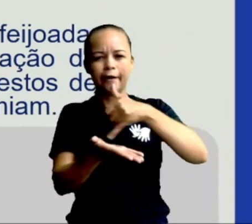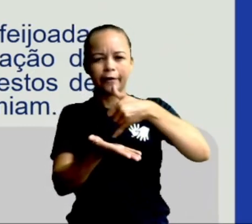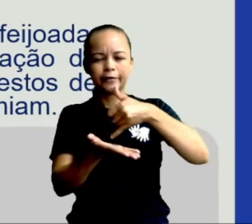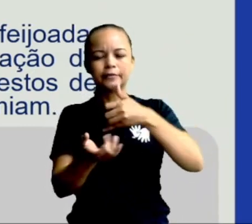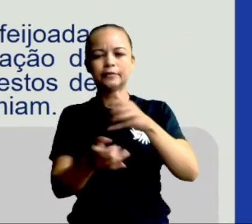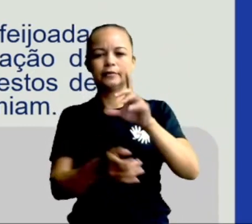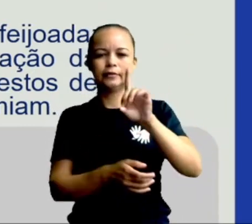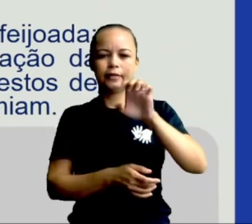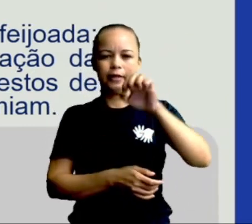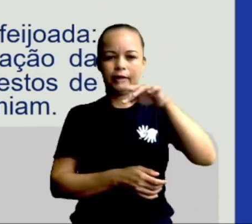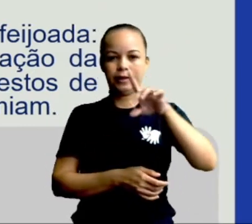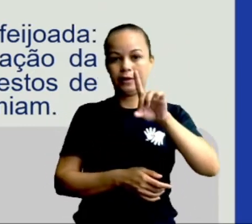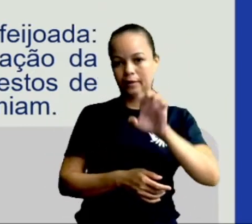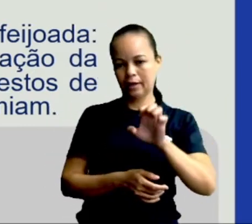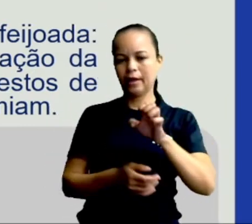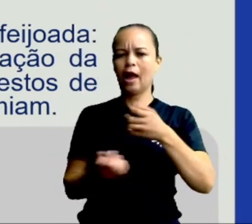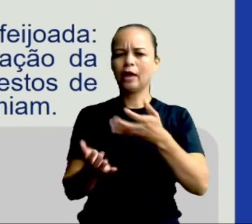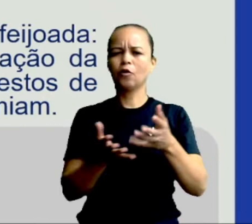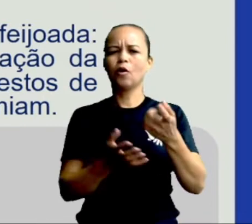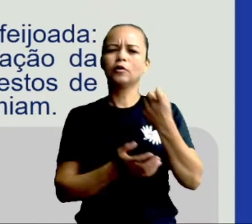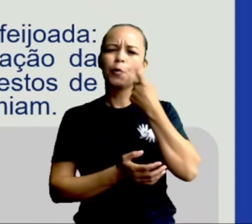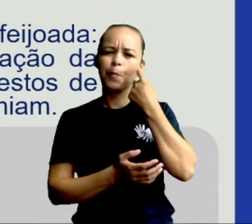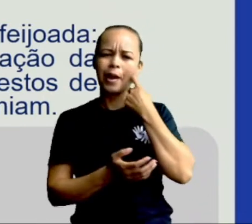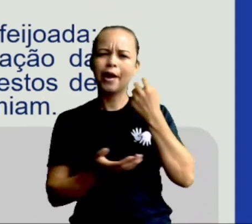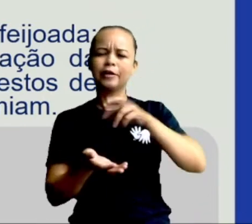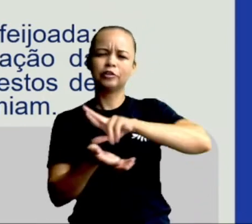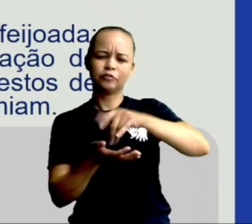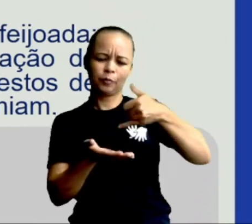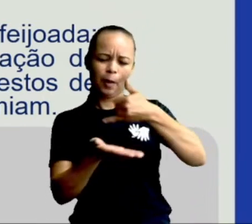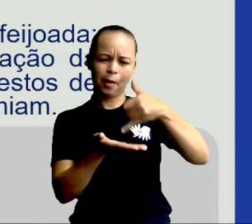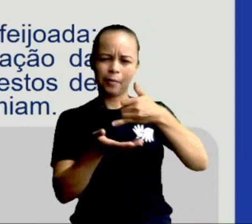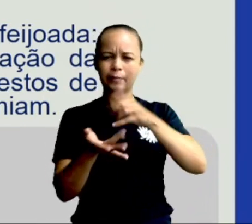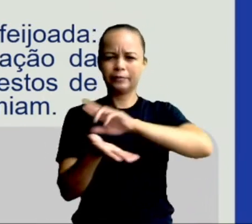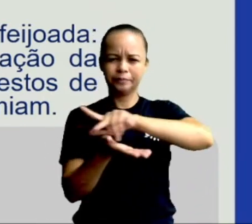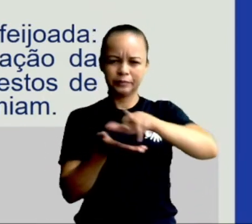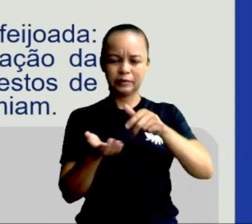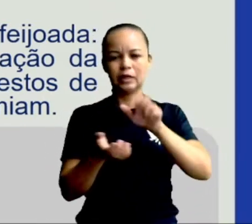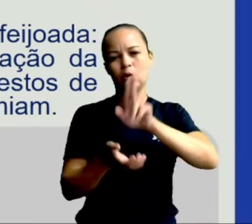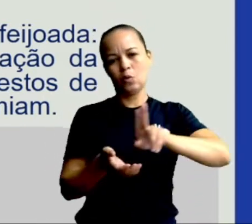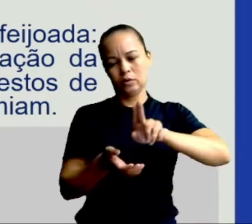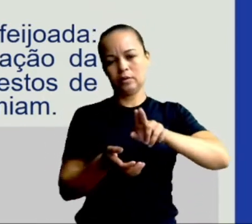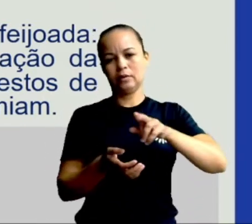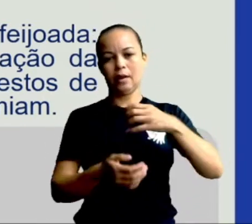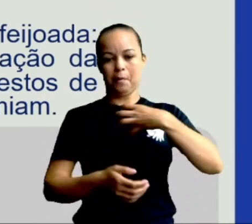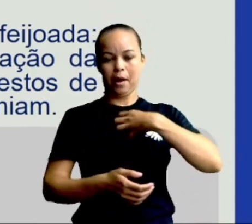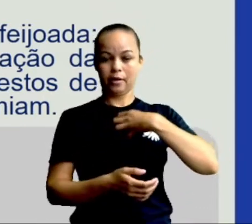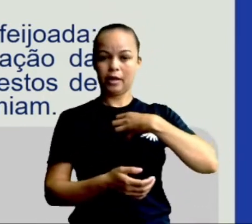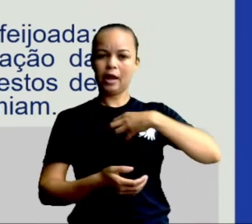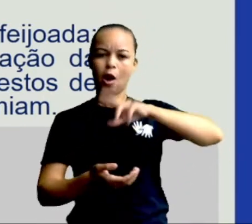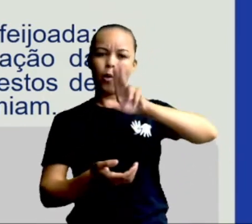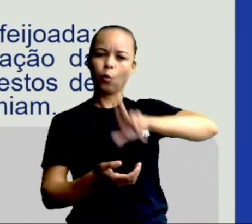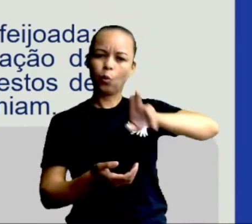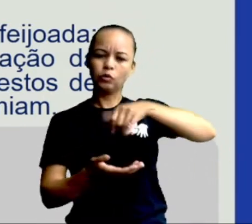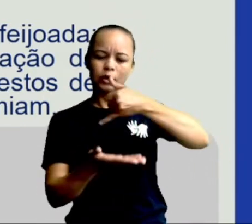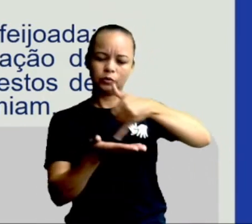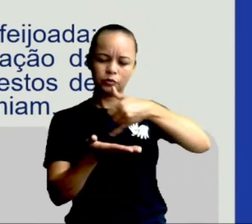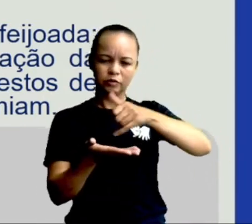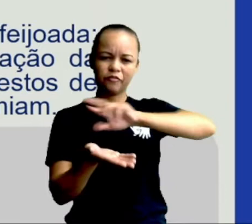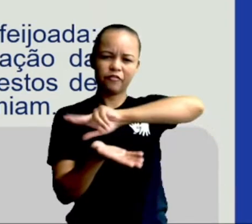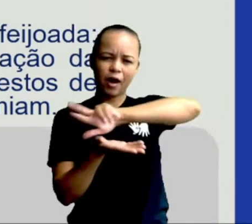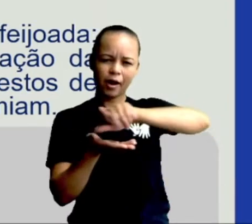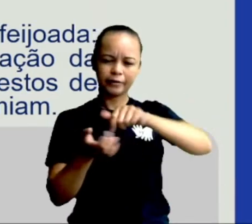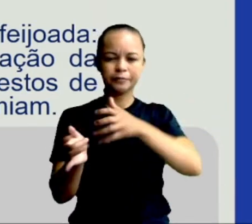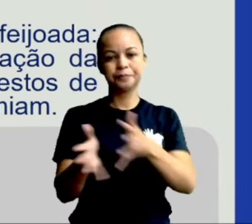lá na Bahia eles colocam também em outras comidas, né? Então, é utilizado em vários pratos de influência